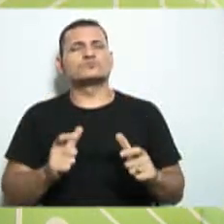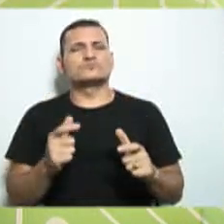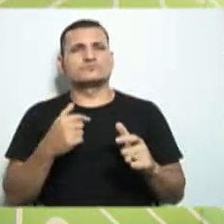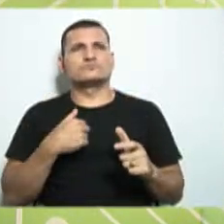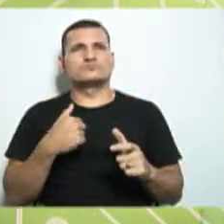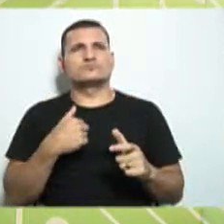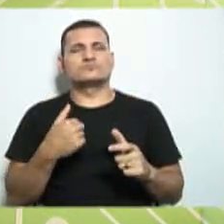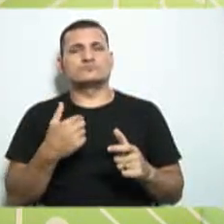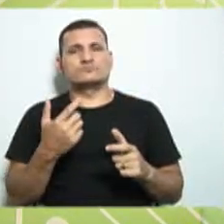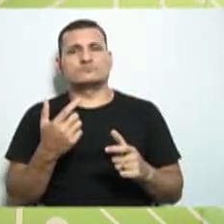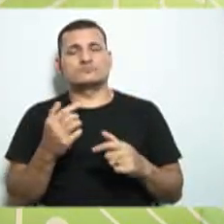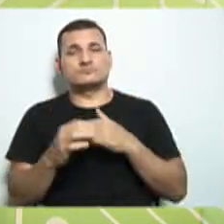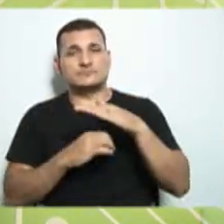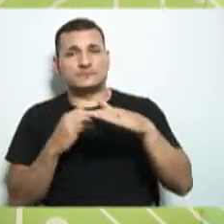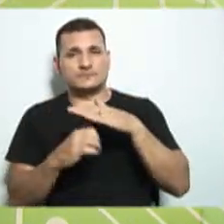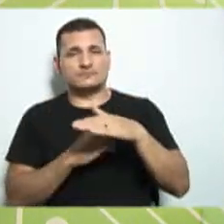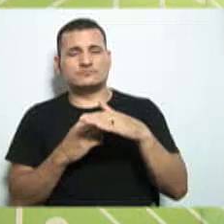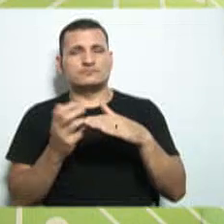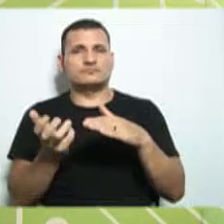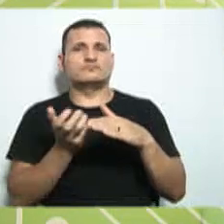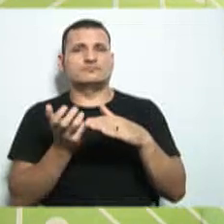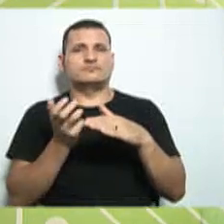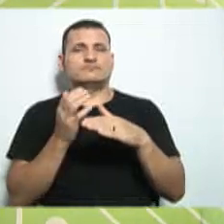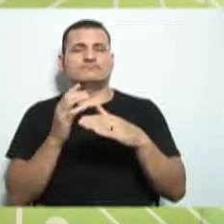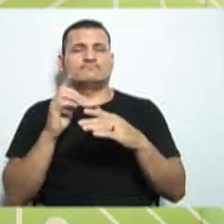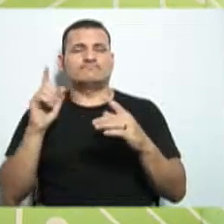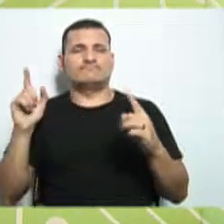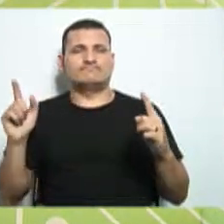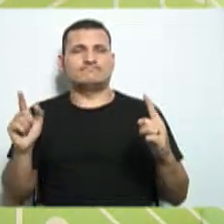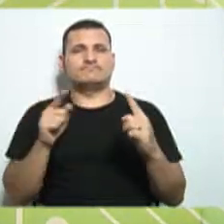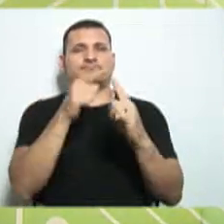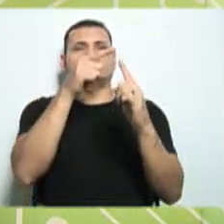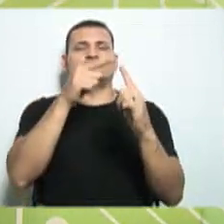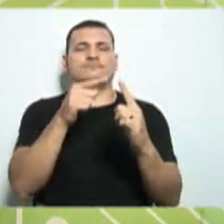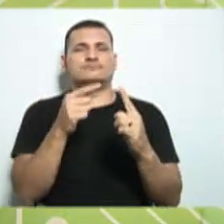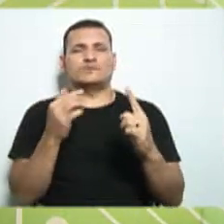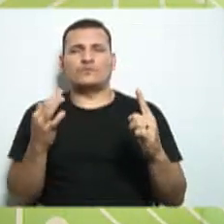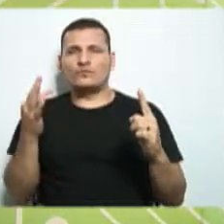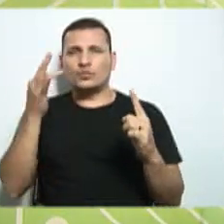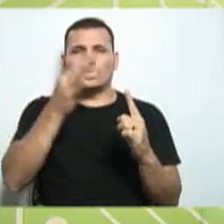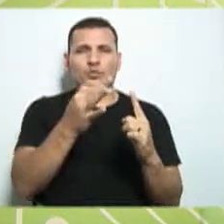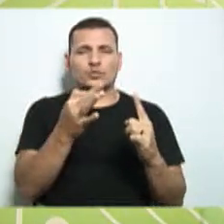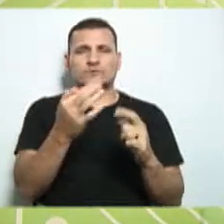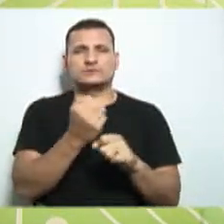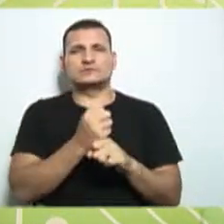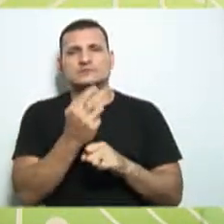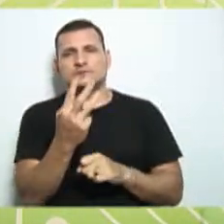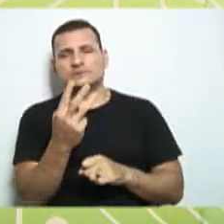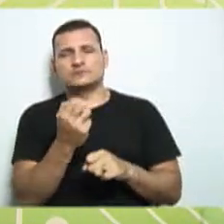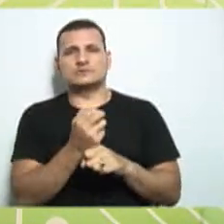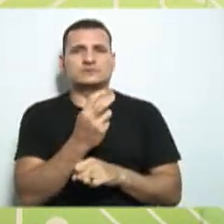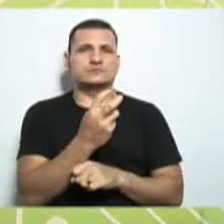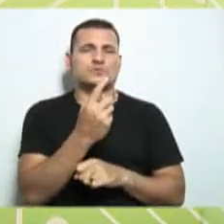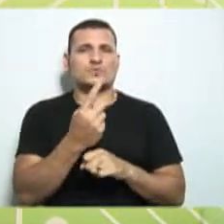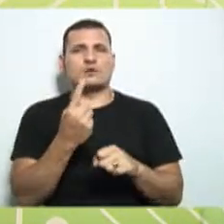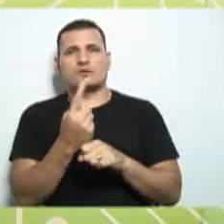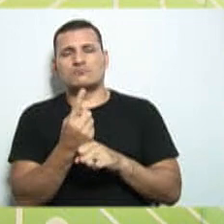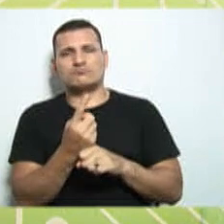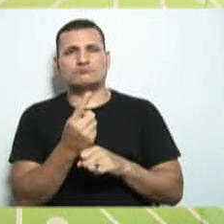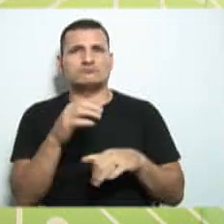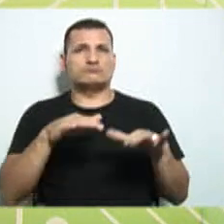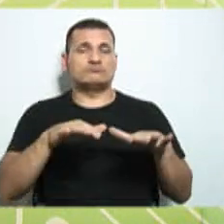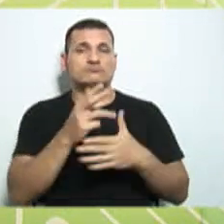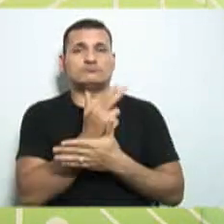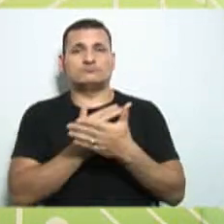onde eu, organização, quero chegar daqui a 5, 3, daqui a 1 ano. E nesse mapa estratégico tem 4